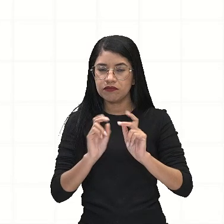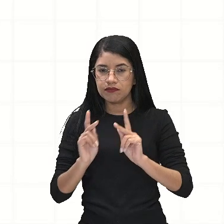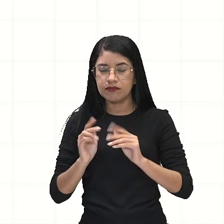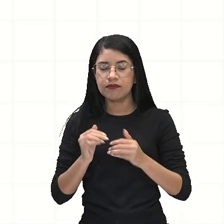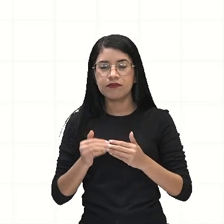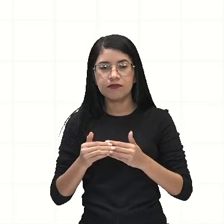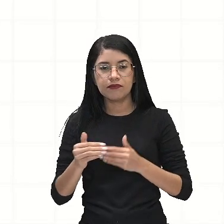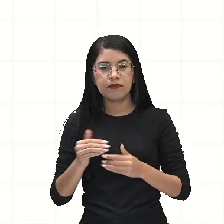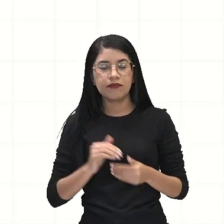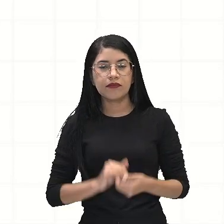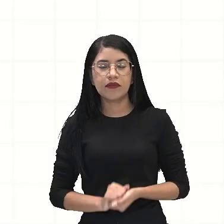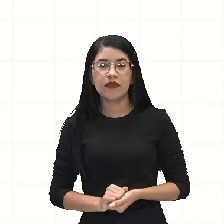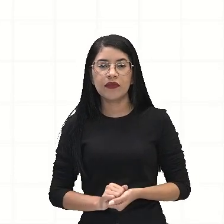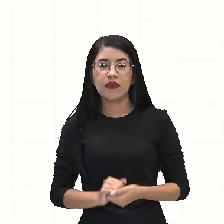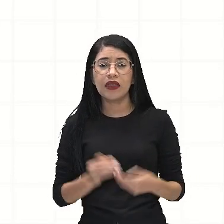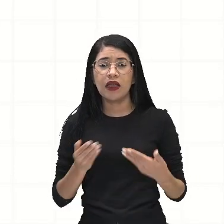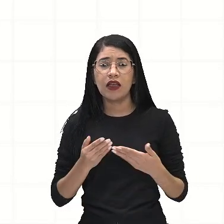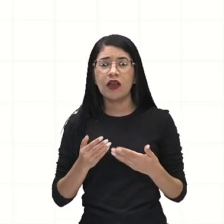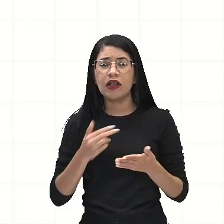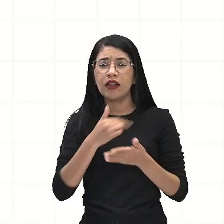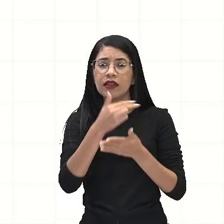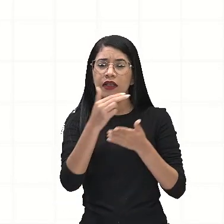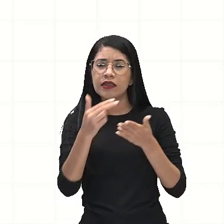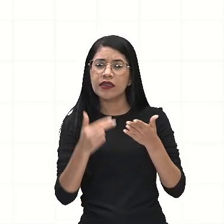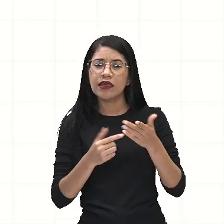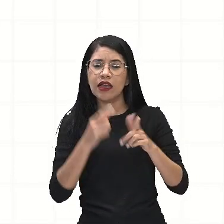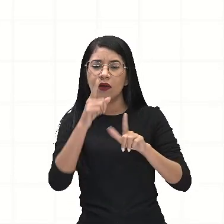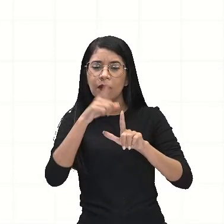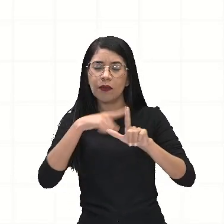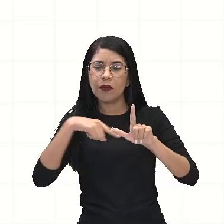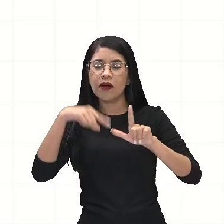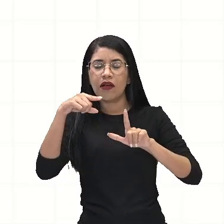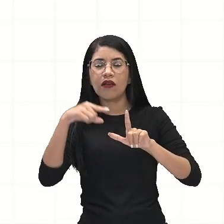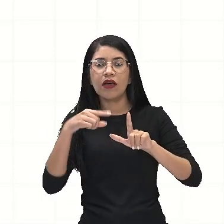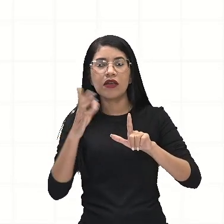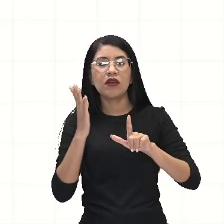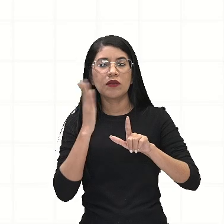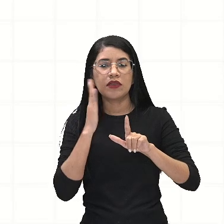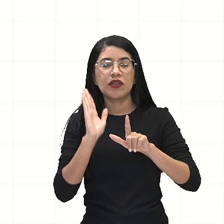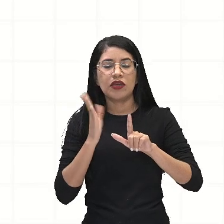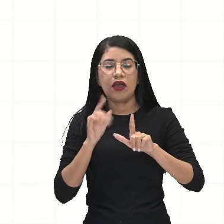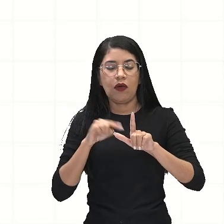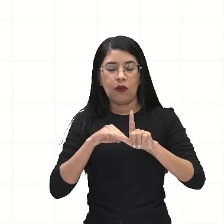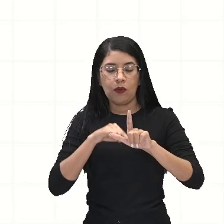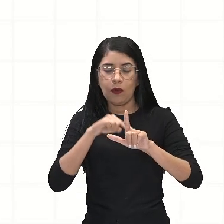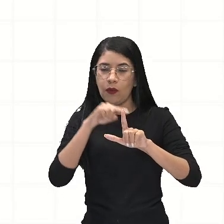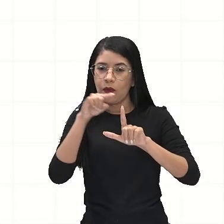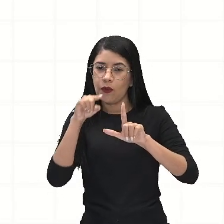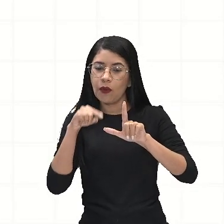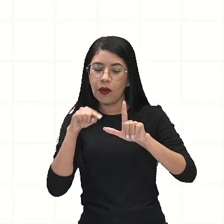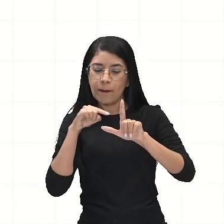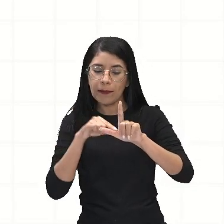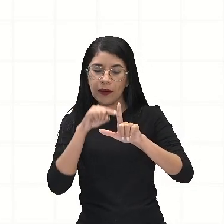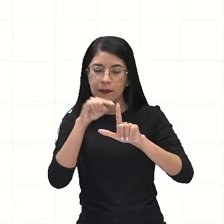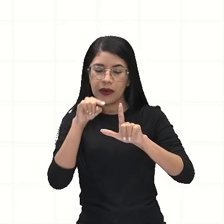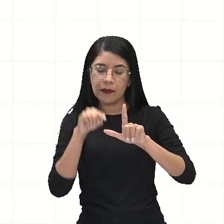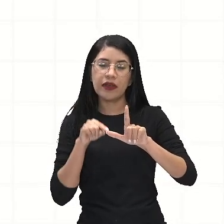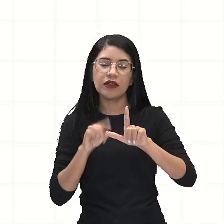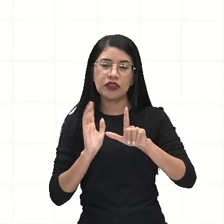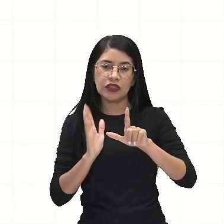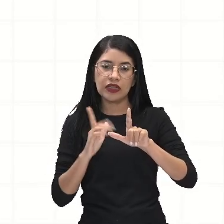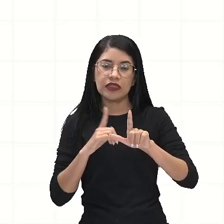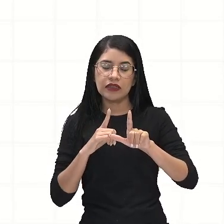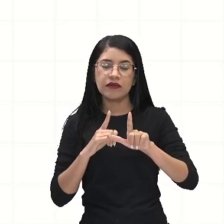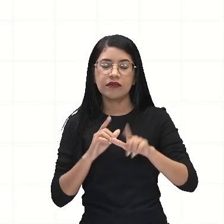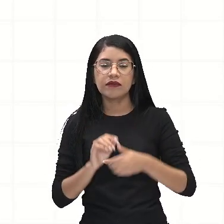aí, nós vamos agora esboçar o gráfico. Eu sei aonde ele vai cortar, né? O eixo X,